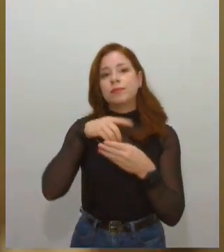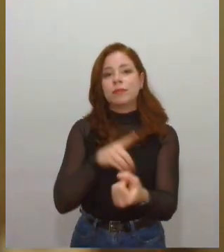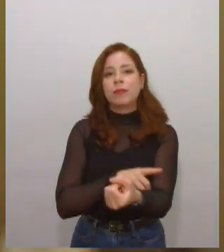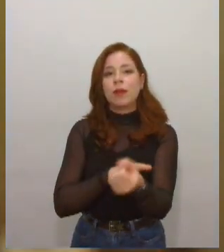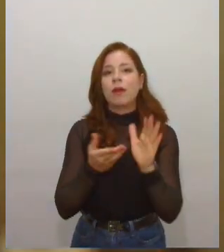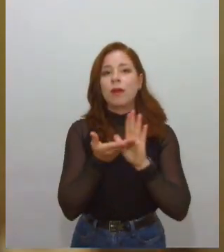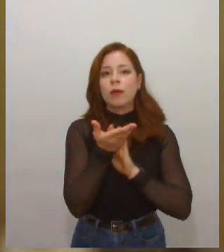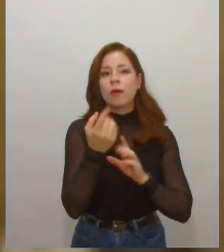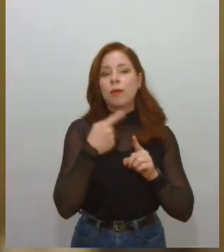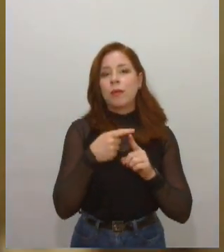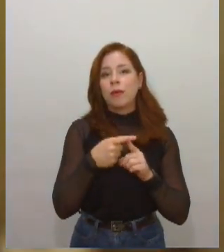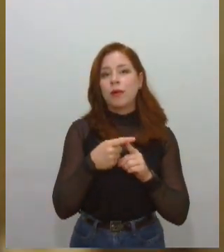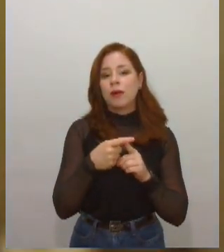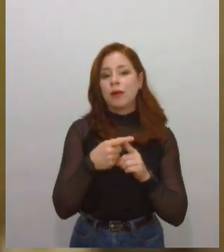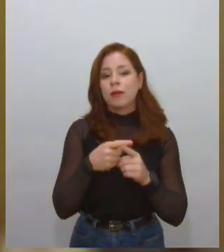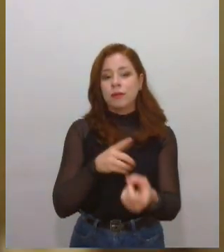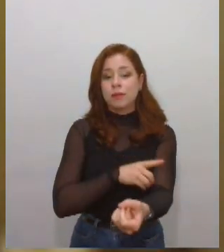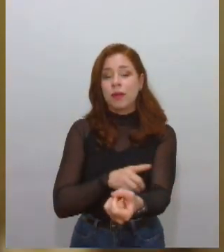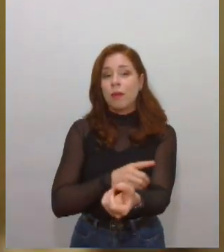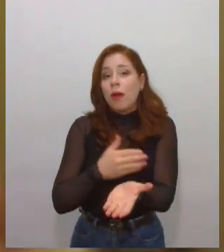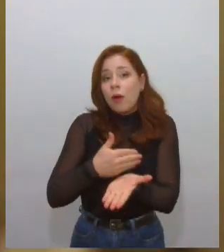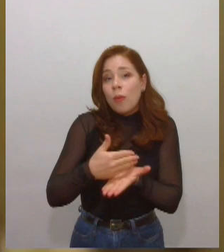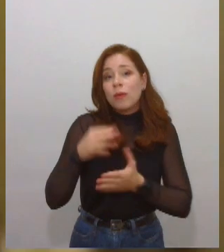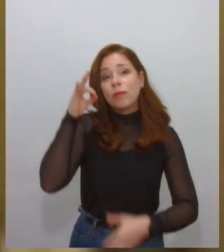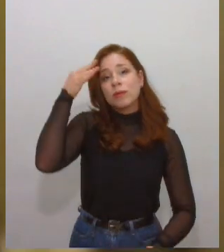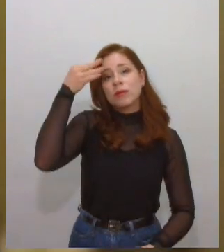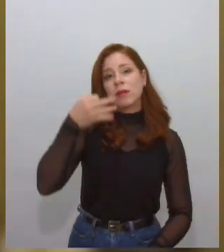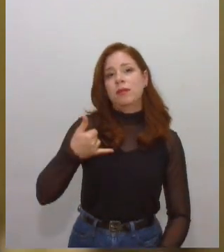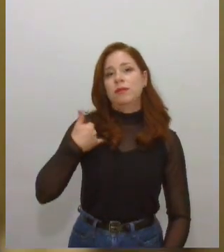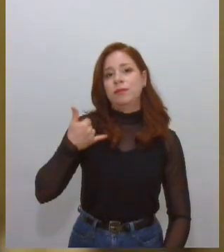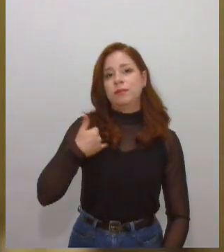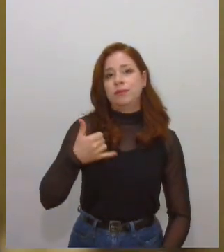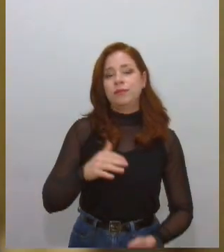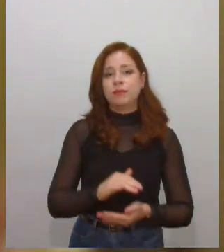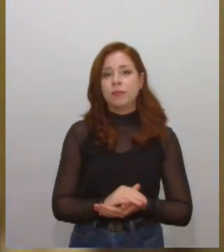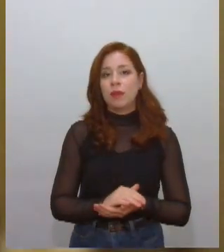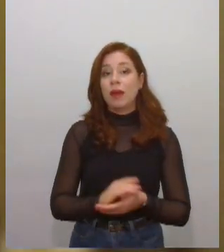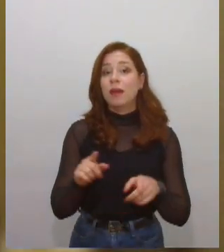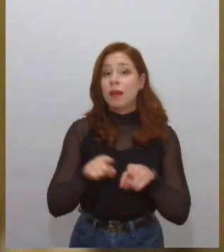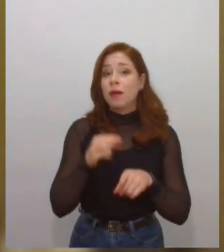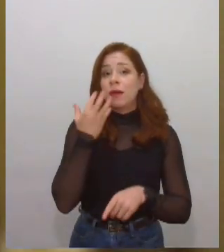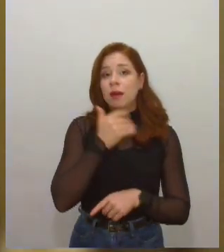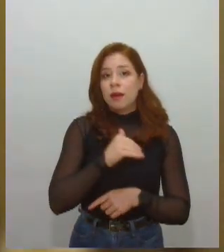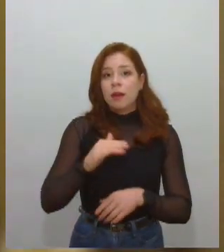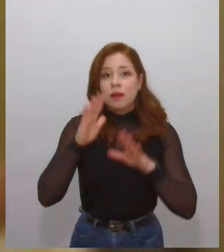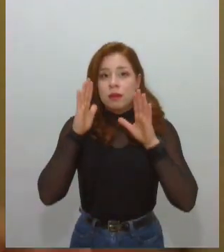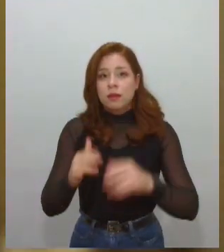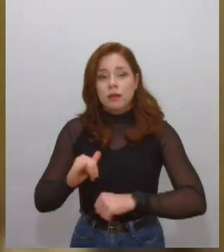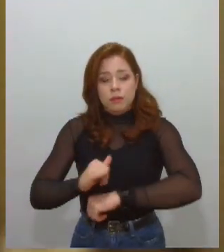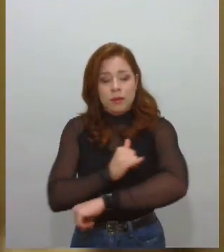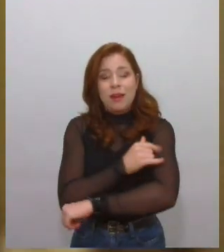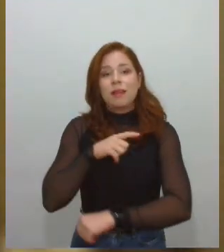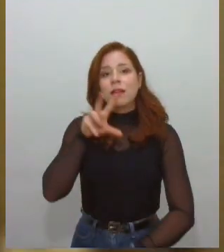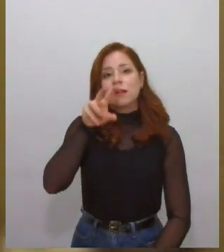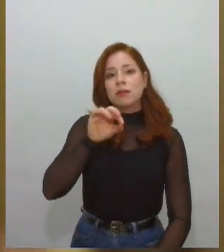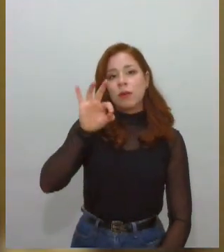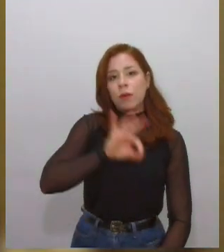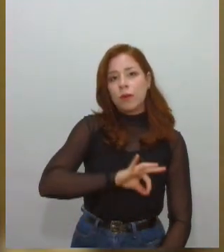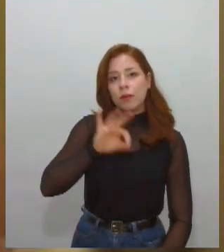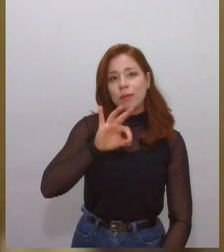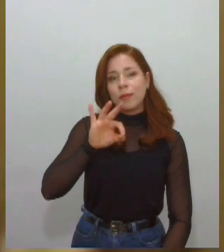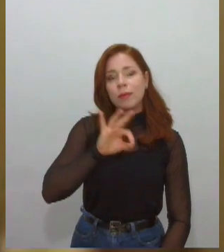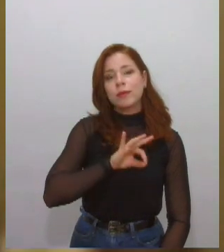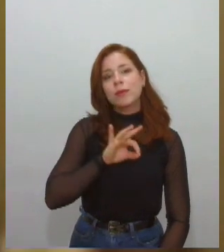começando mais cedo. Uhum. E quando a criança é obesa, ela tem 50% de chance de se tornar um adulto